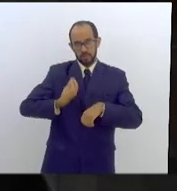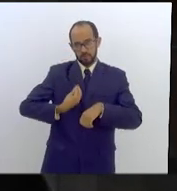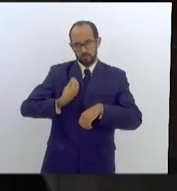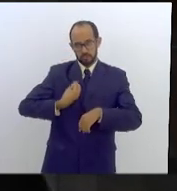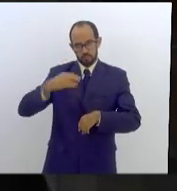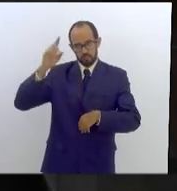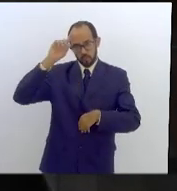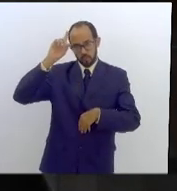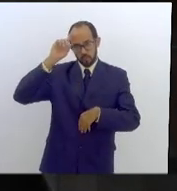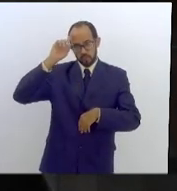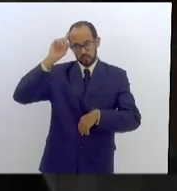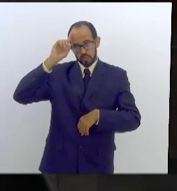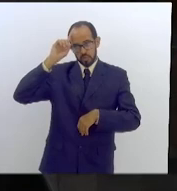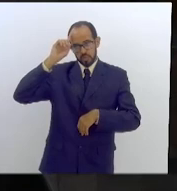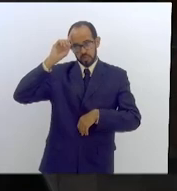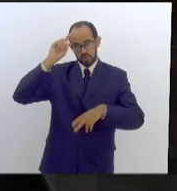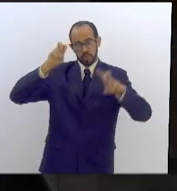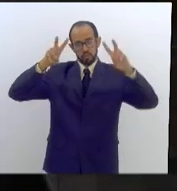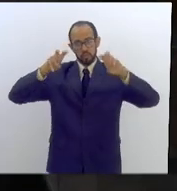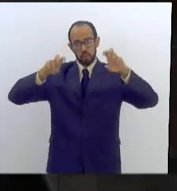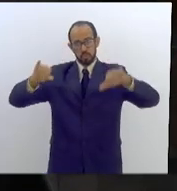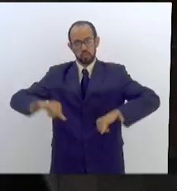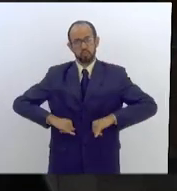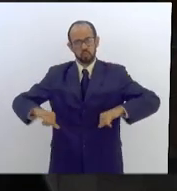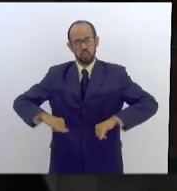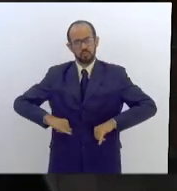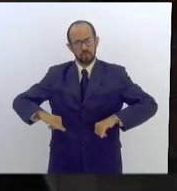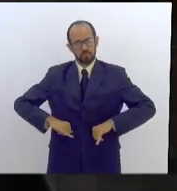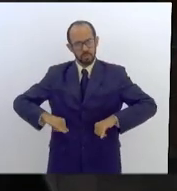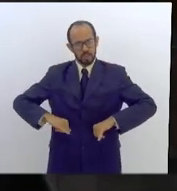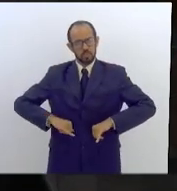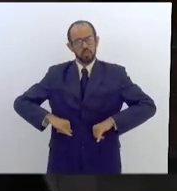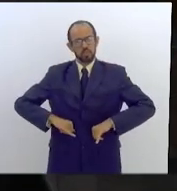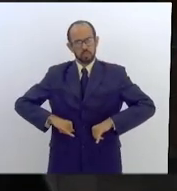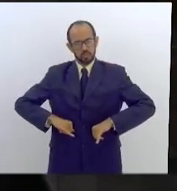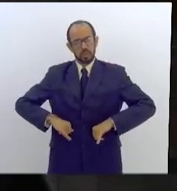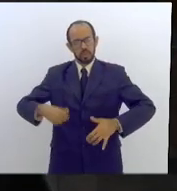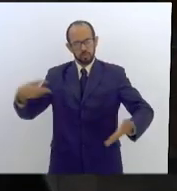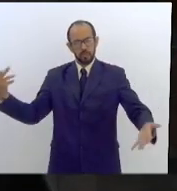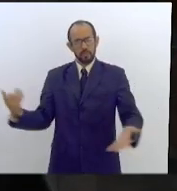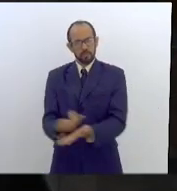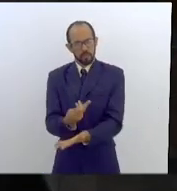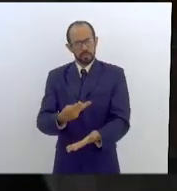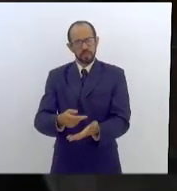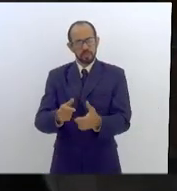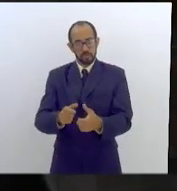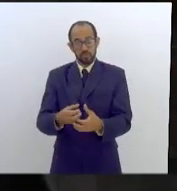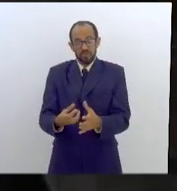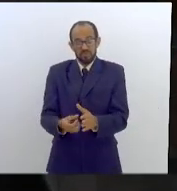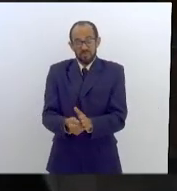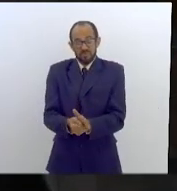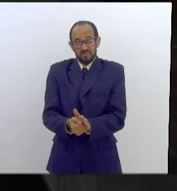em relação ao sofrimento cotidiano que atravessa grande parcela de brasileiros e brasileiras